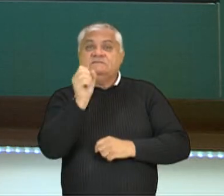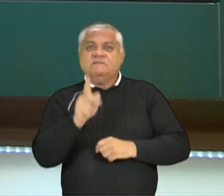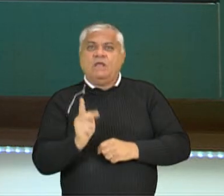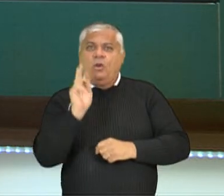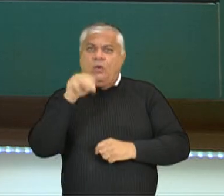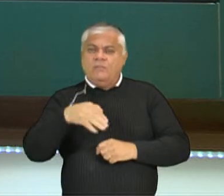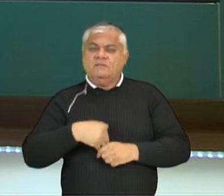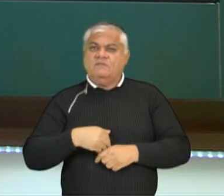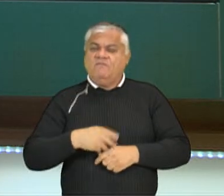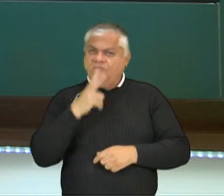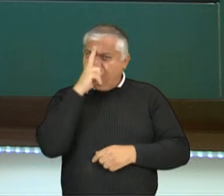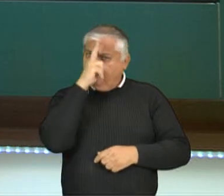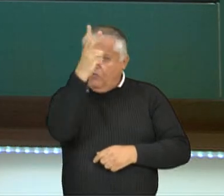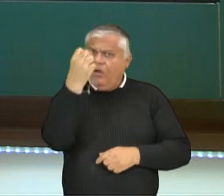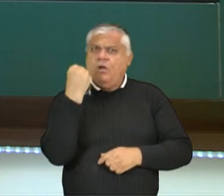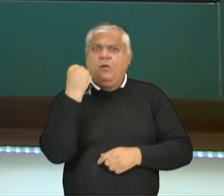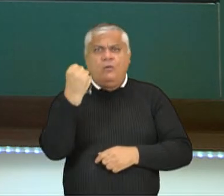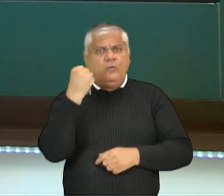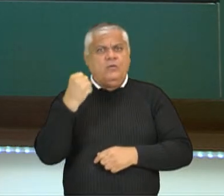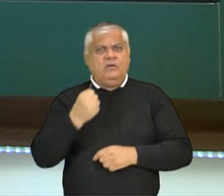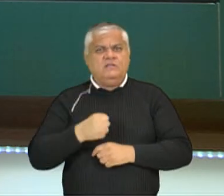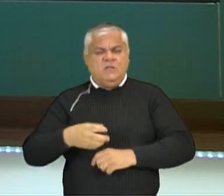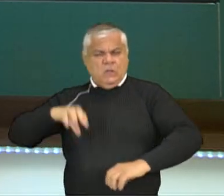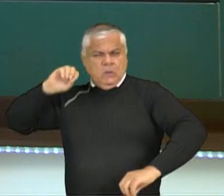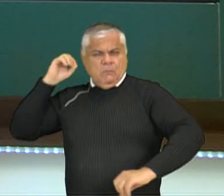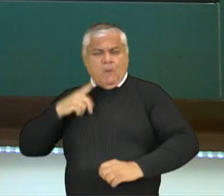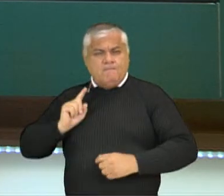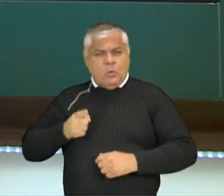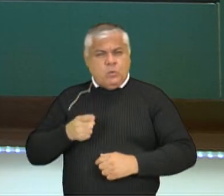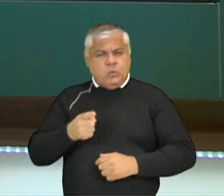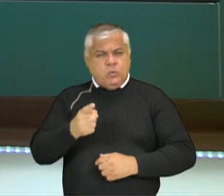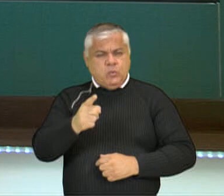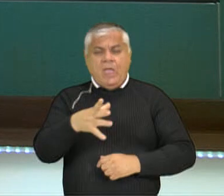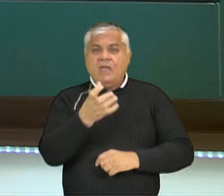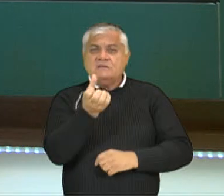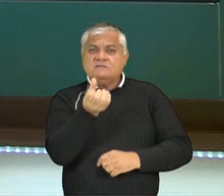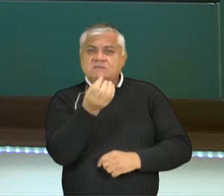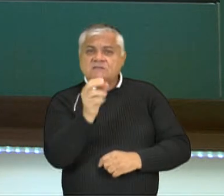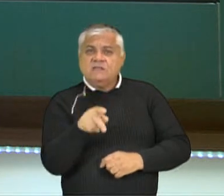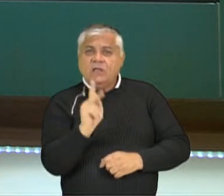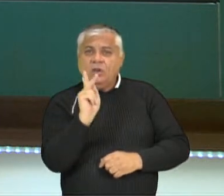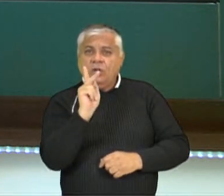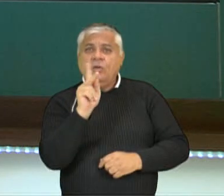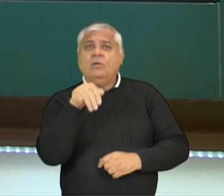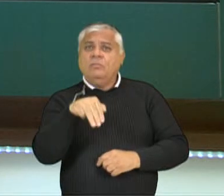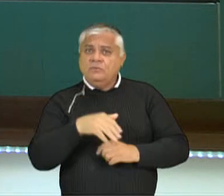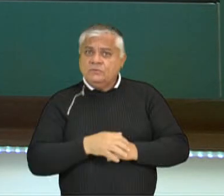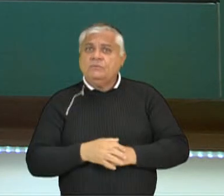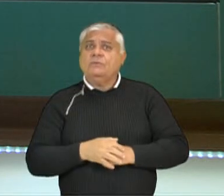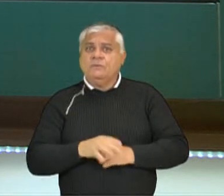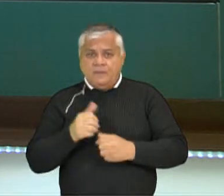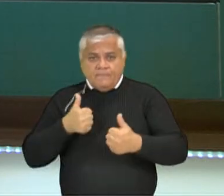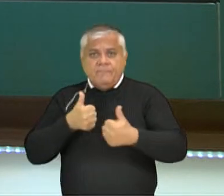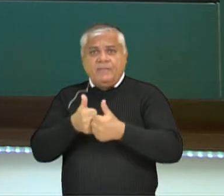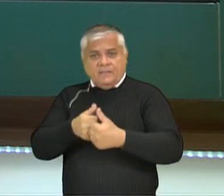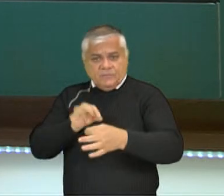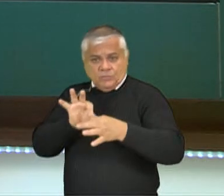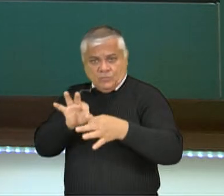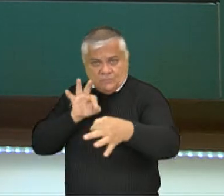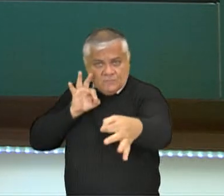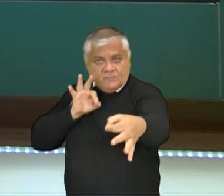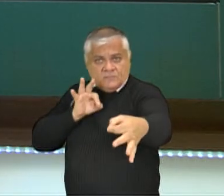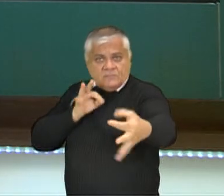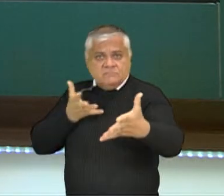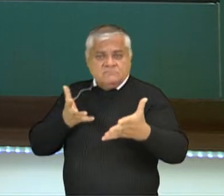como vai rápido, né? 60 km por hora com a utilização das mãos e num espaço não tão grande.